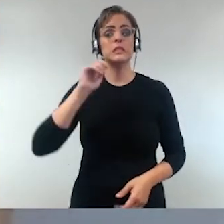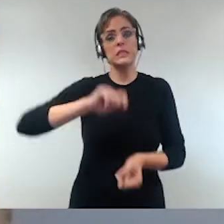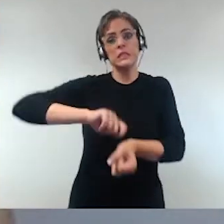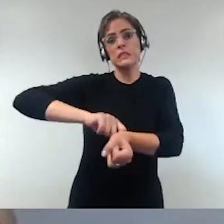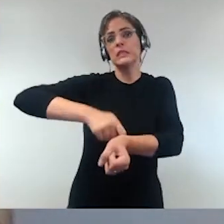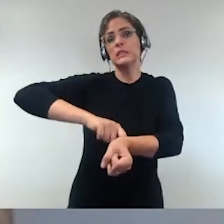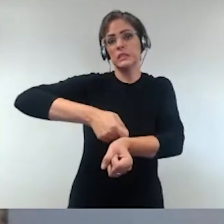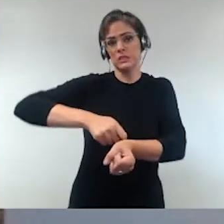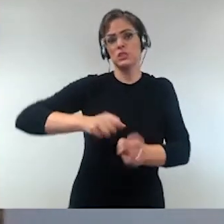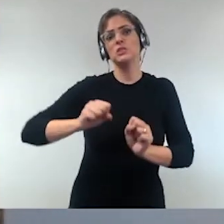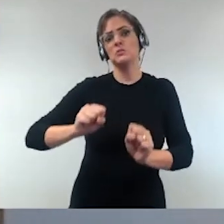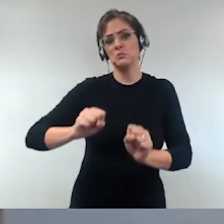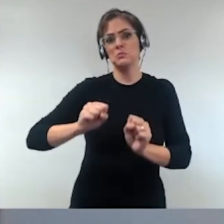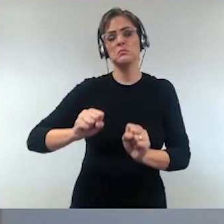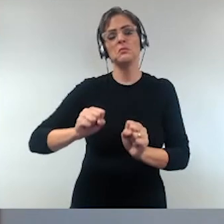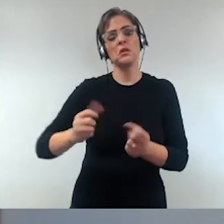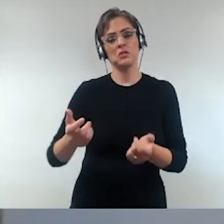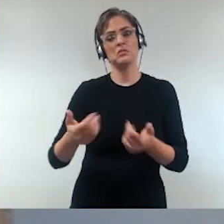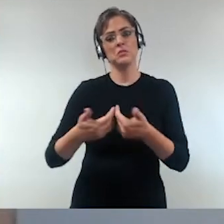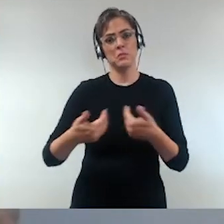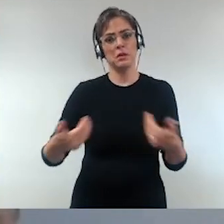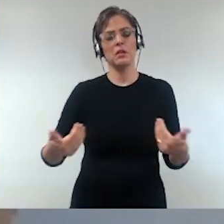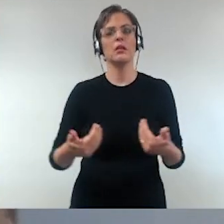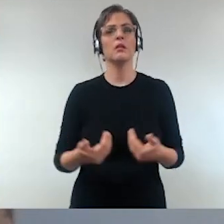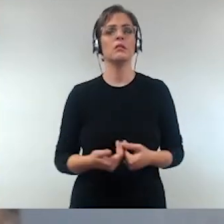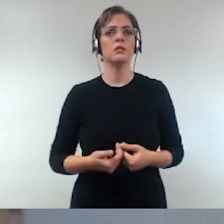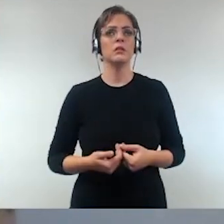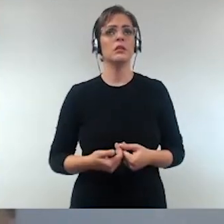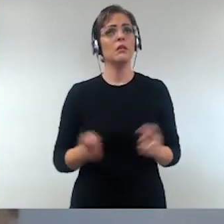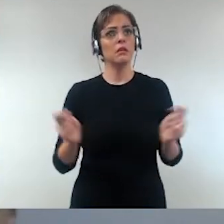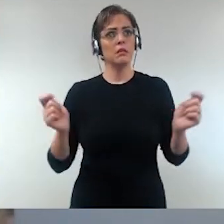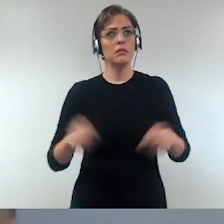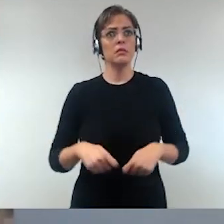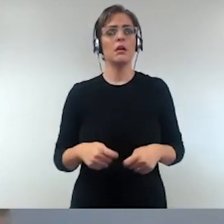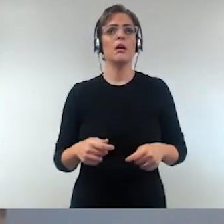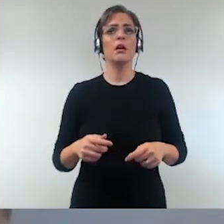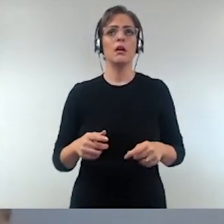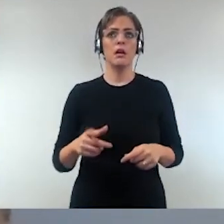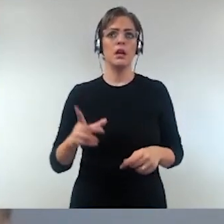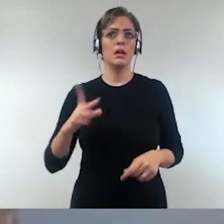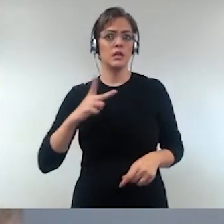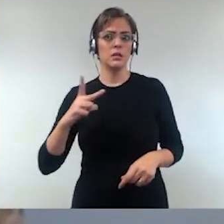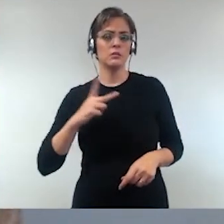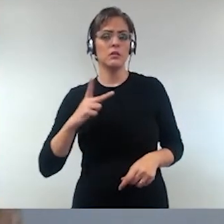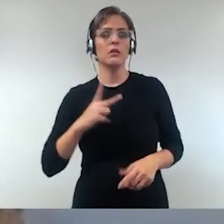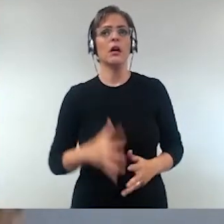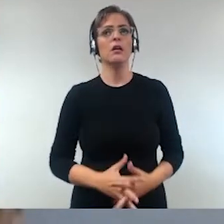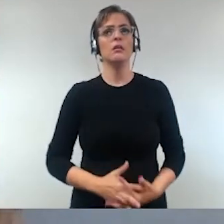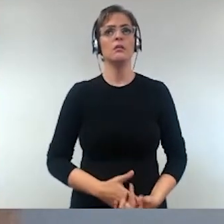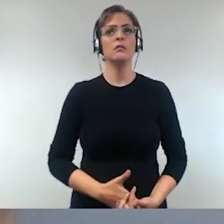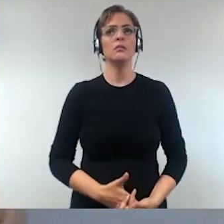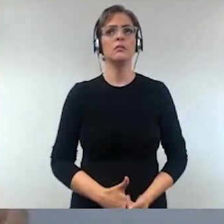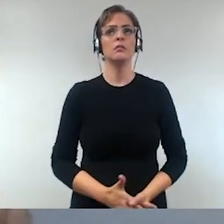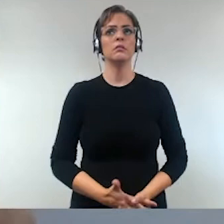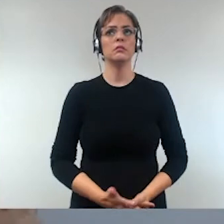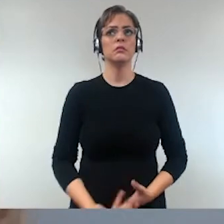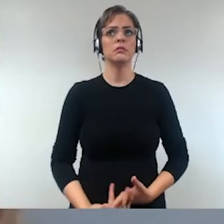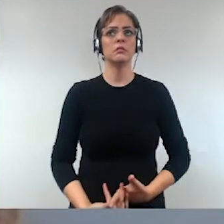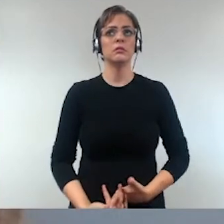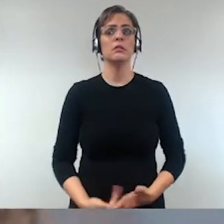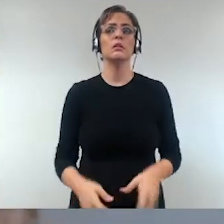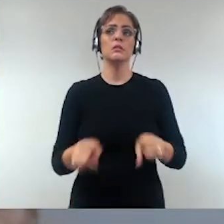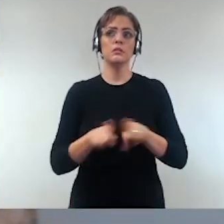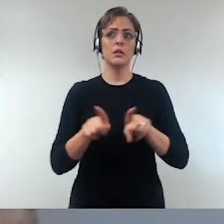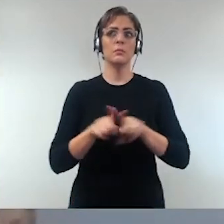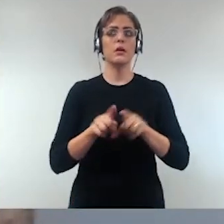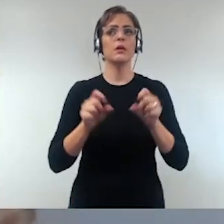né? De processos que correm em segredo de justiça, há meios de fazer isso de forma reservada. Há, inclusive, a possibilidade de se permitir